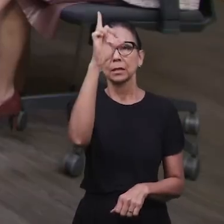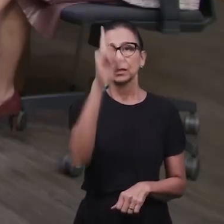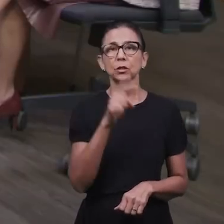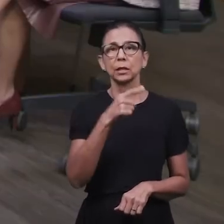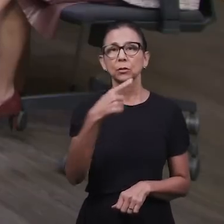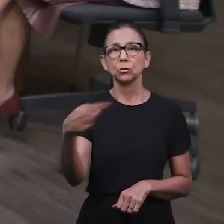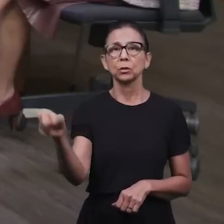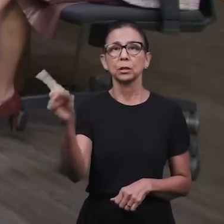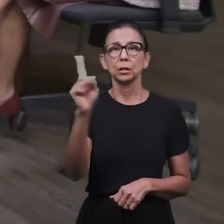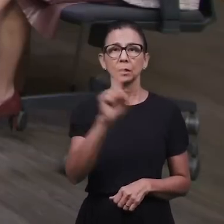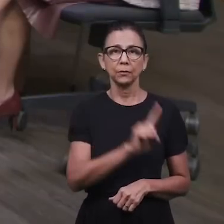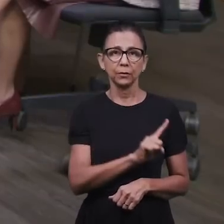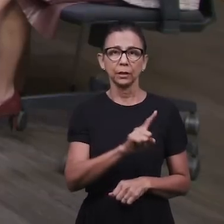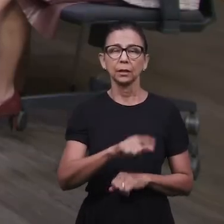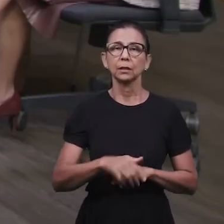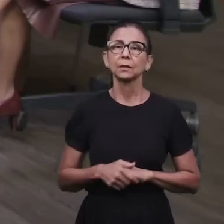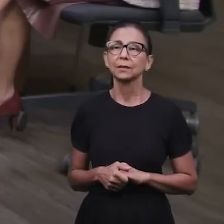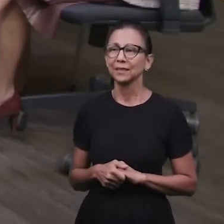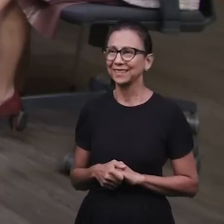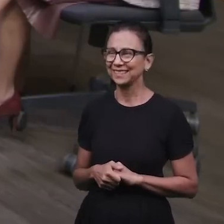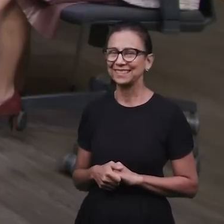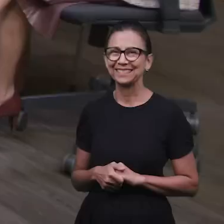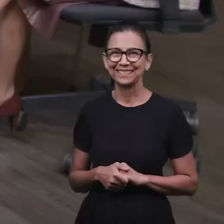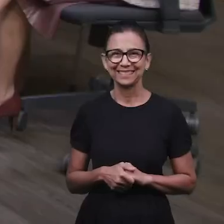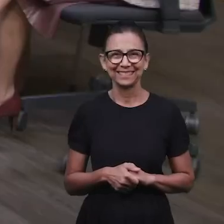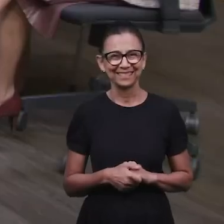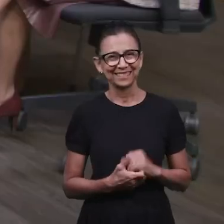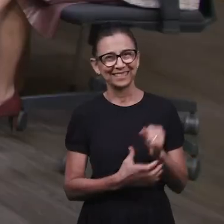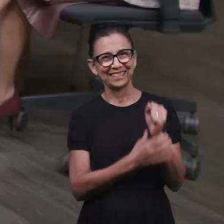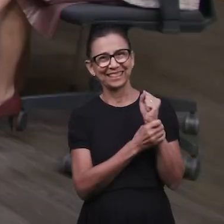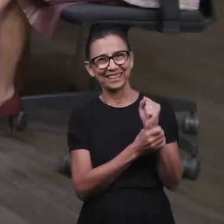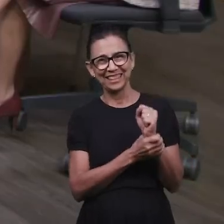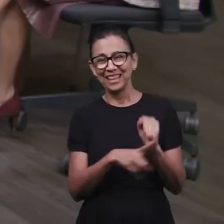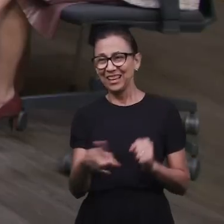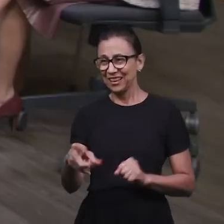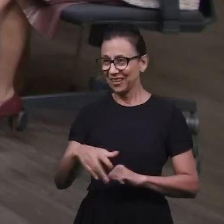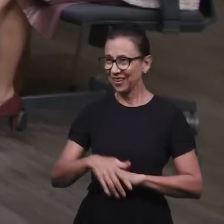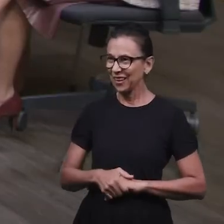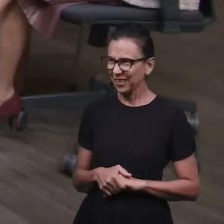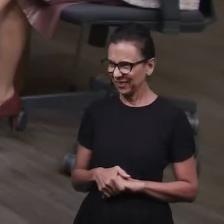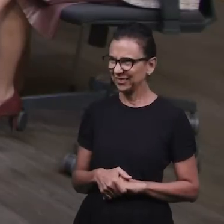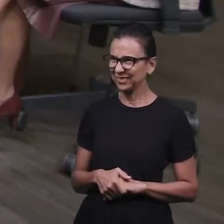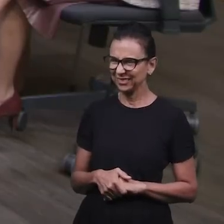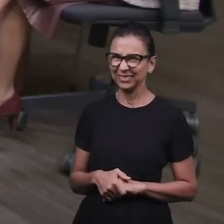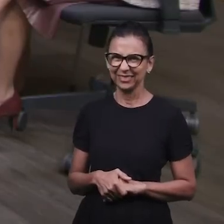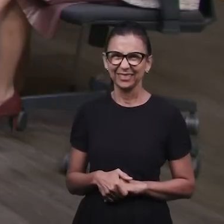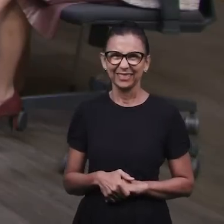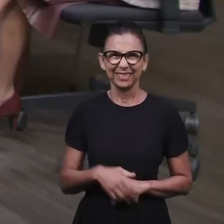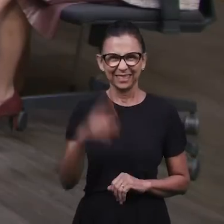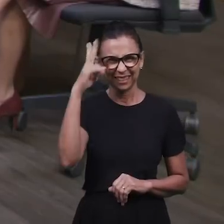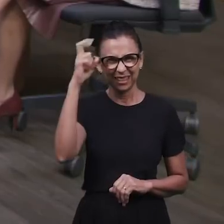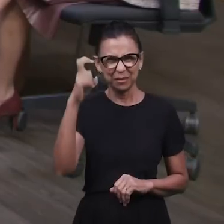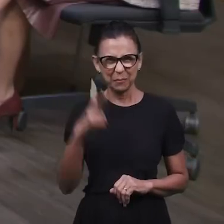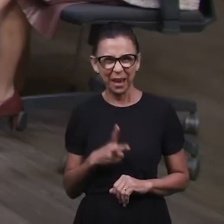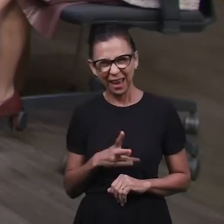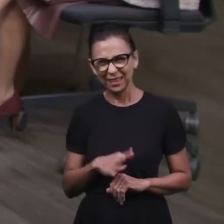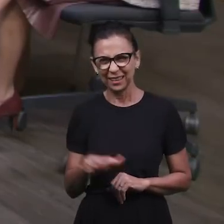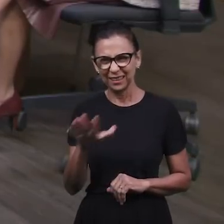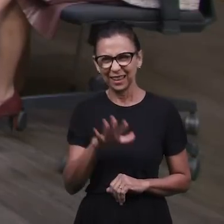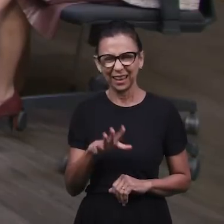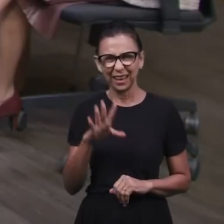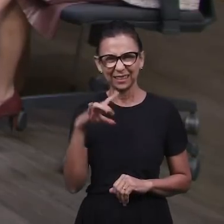Tá ótimo. Tá certo? Tá certo. Tem mais uma pergunta, né? Tem mais uma. Agora é a pergunta. Agora é a